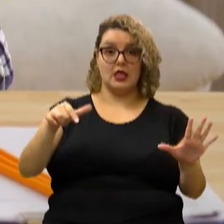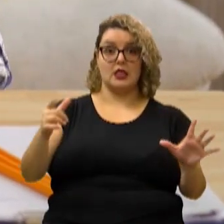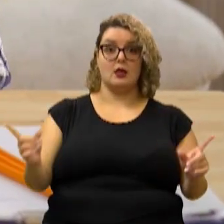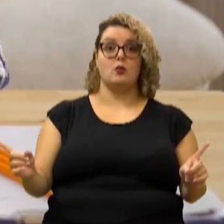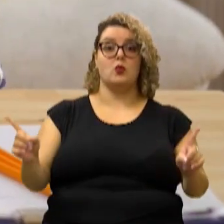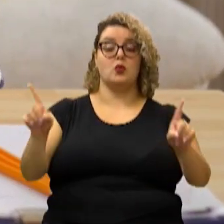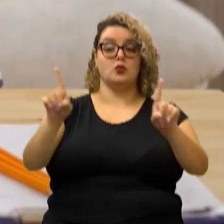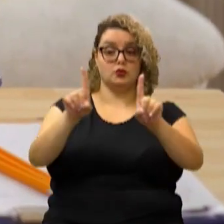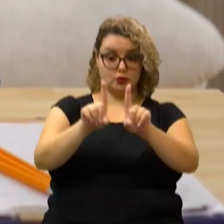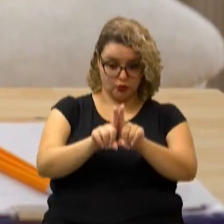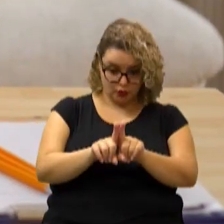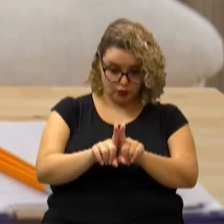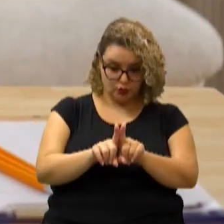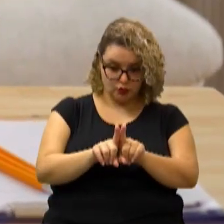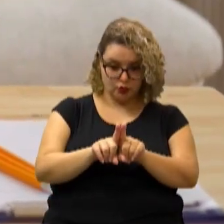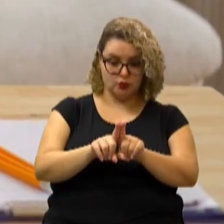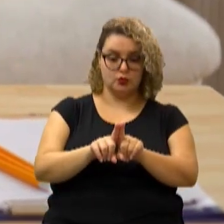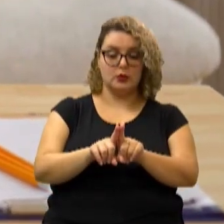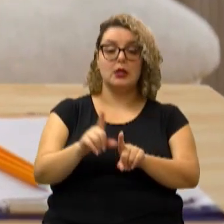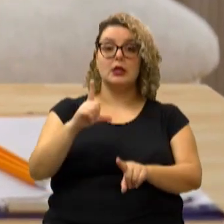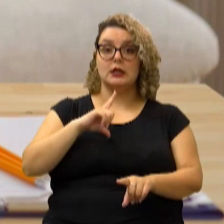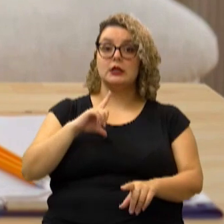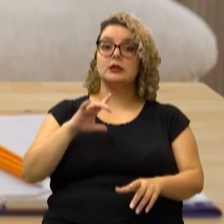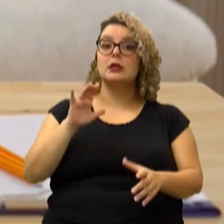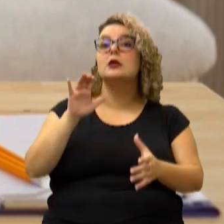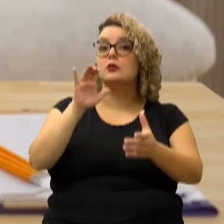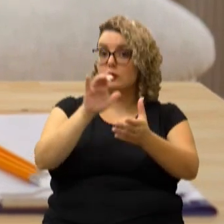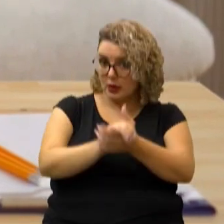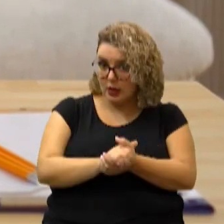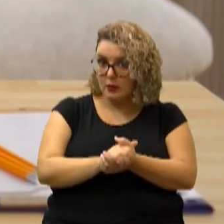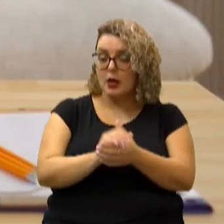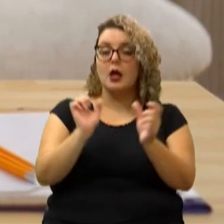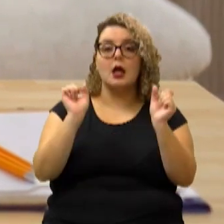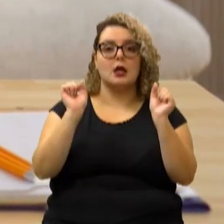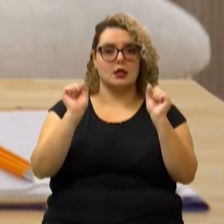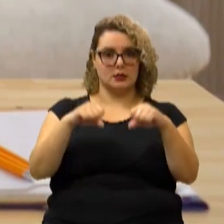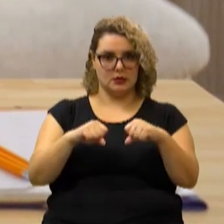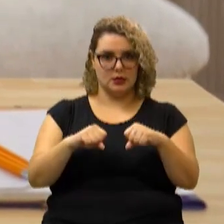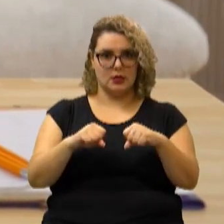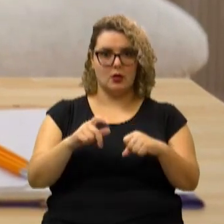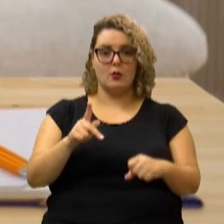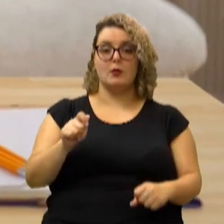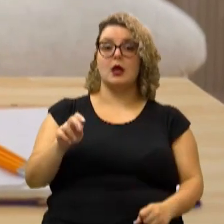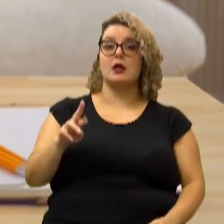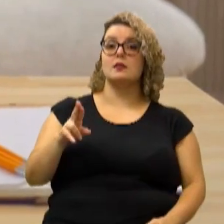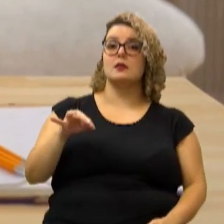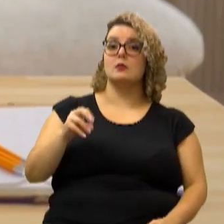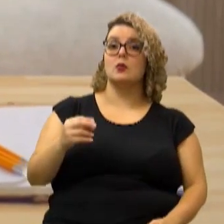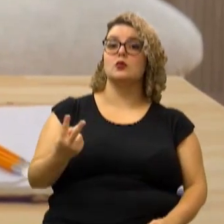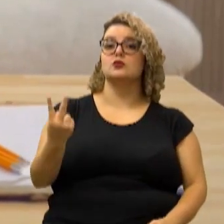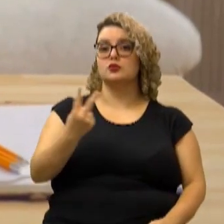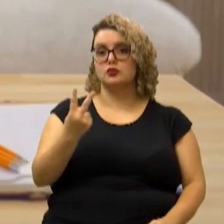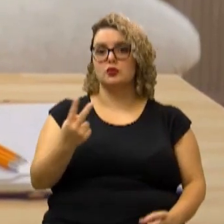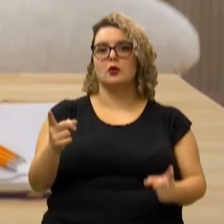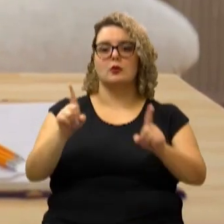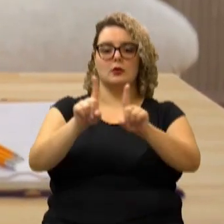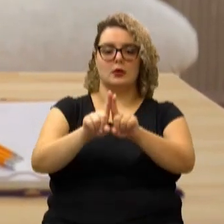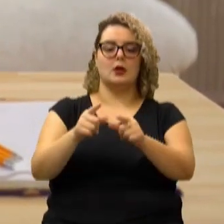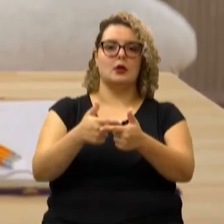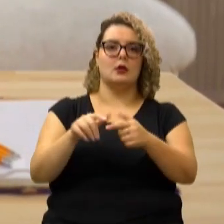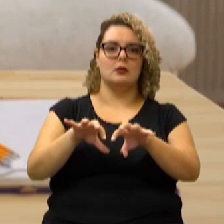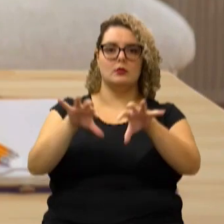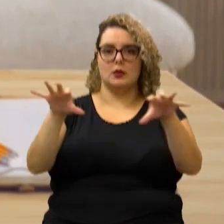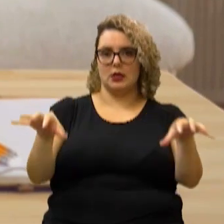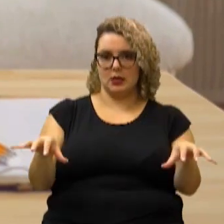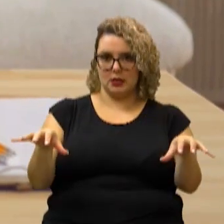a partir dessa data em que existe essa união aí sim o patrimônio passa a ser dos dois e aí